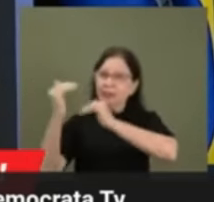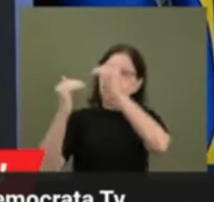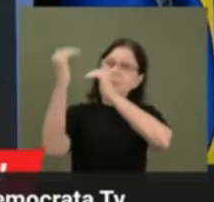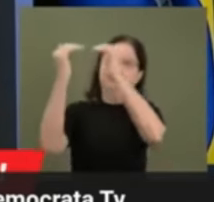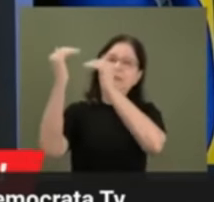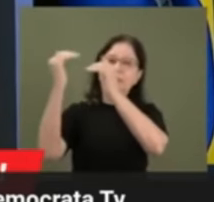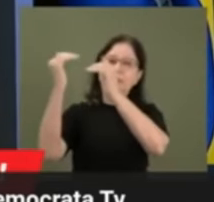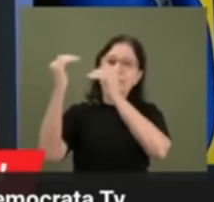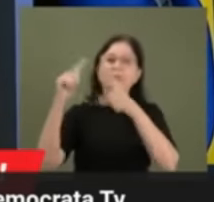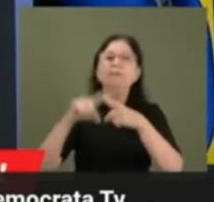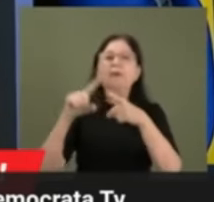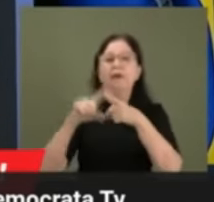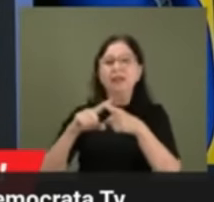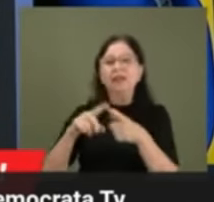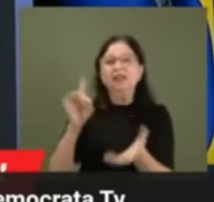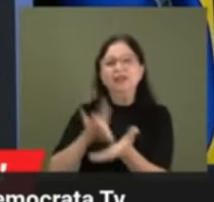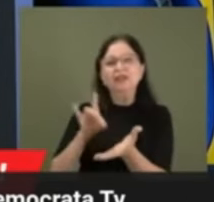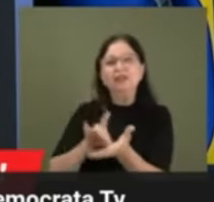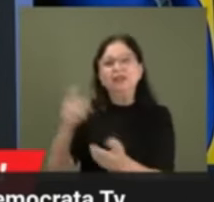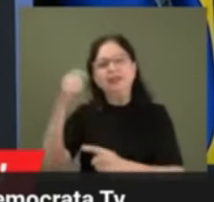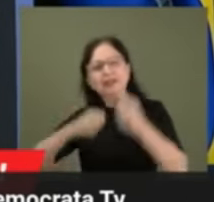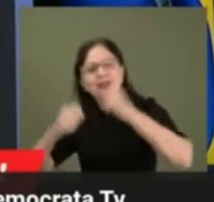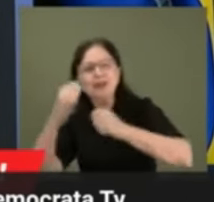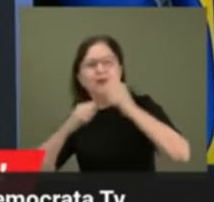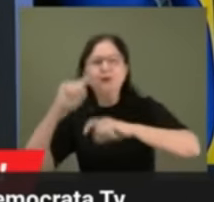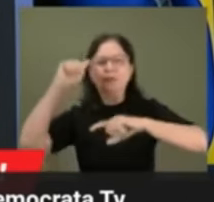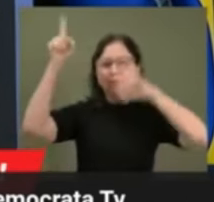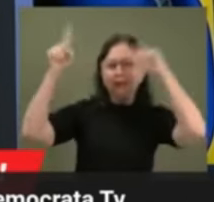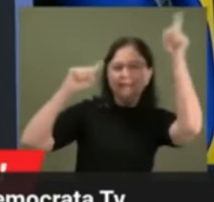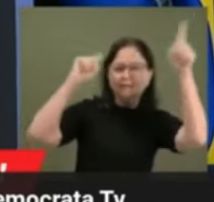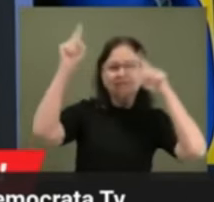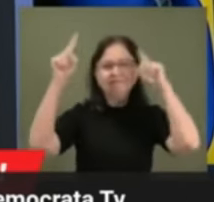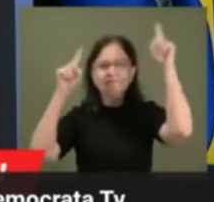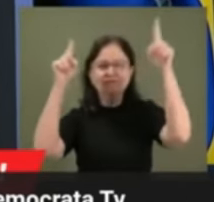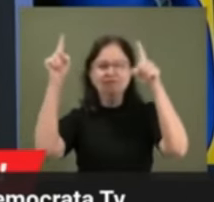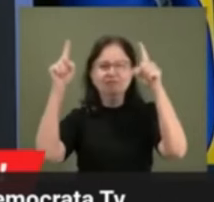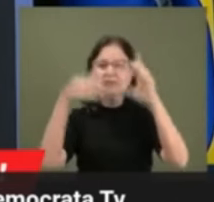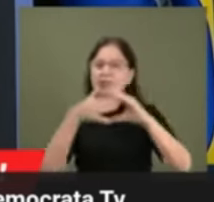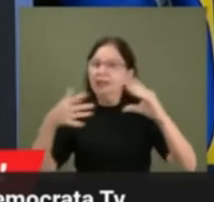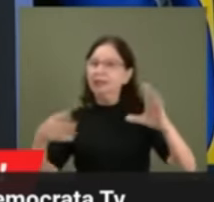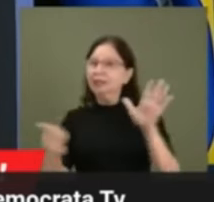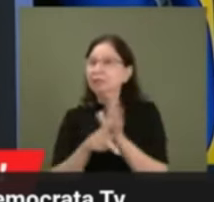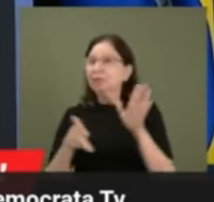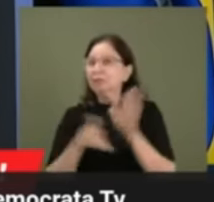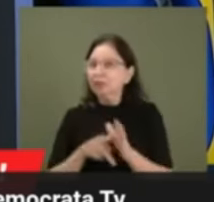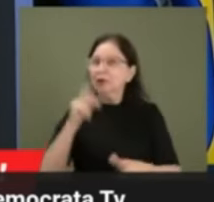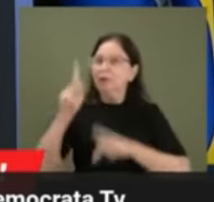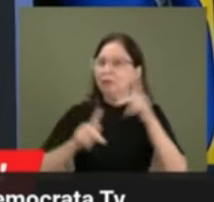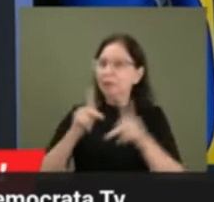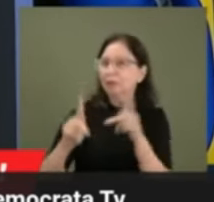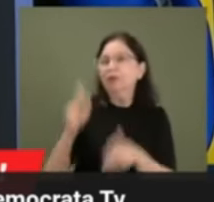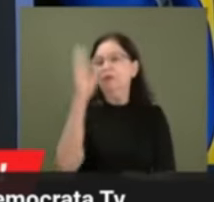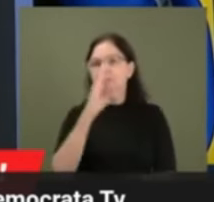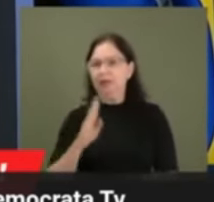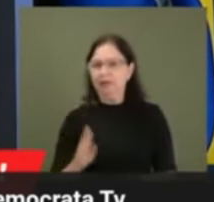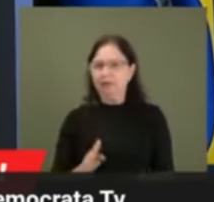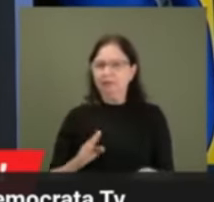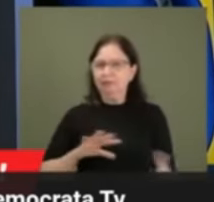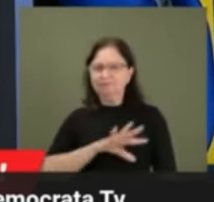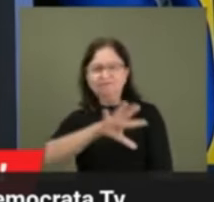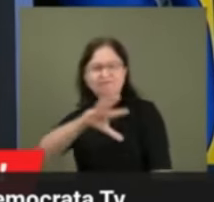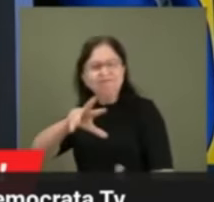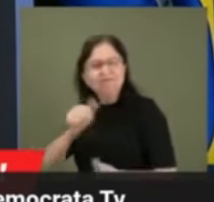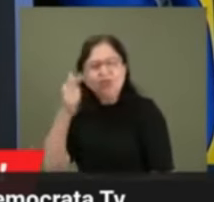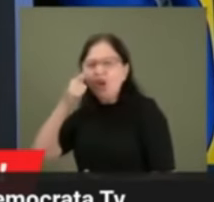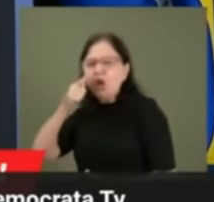da criatividade e o brasileiro criativo expansivo naturalmente Global tem esta capacidade de